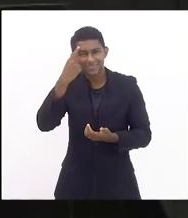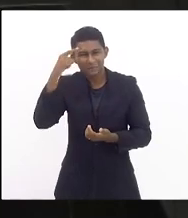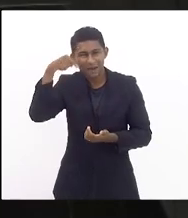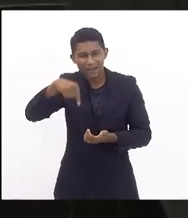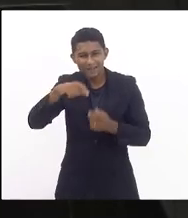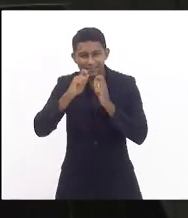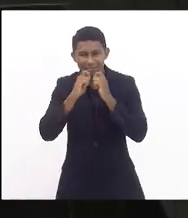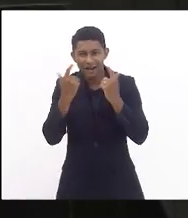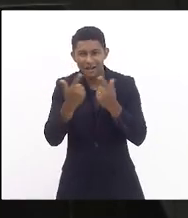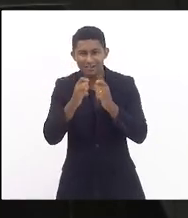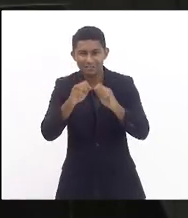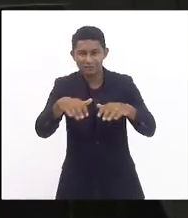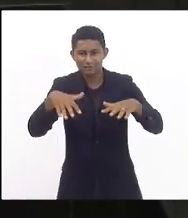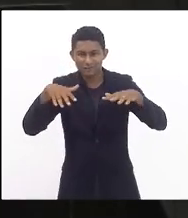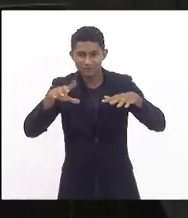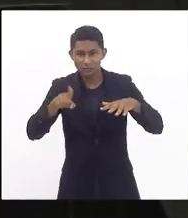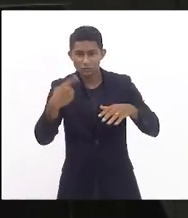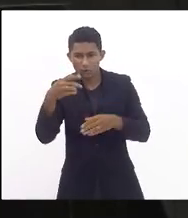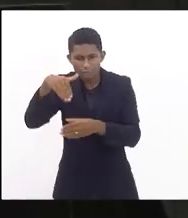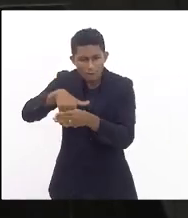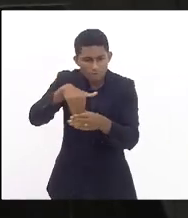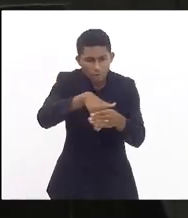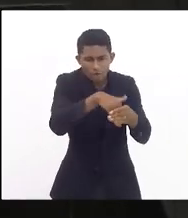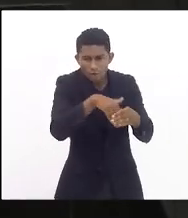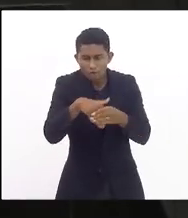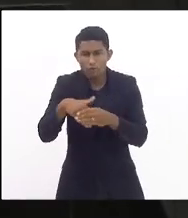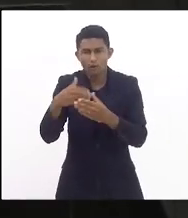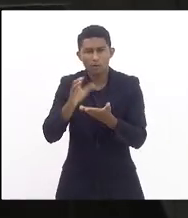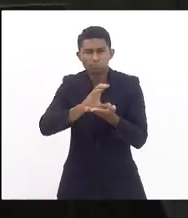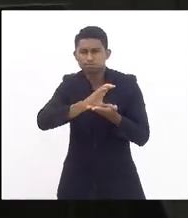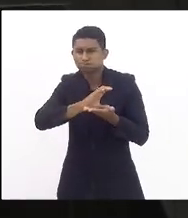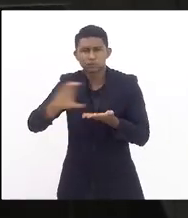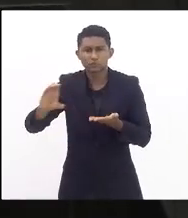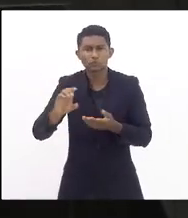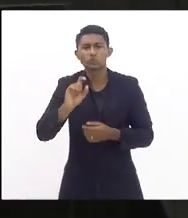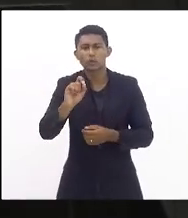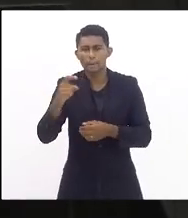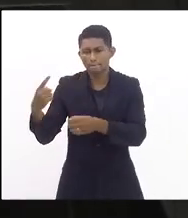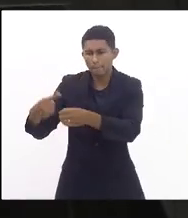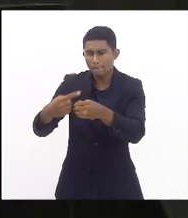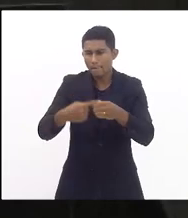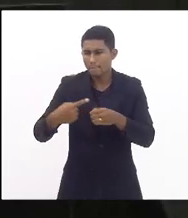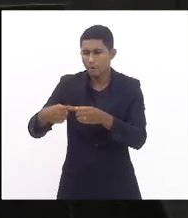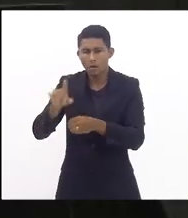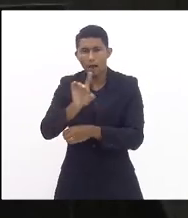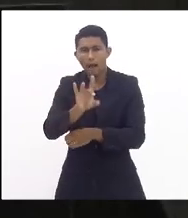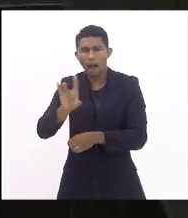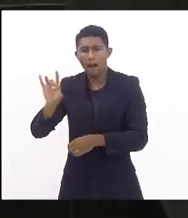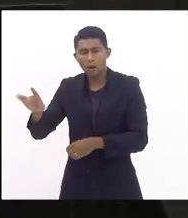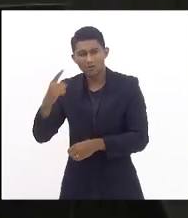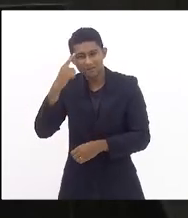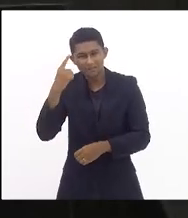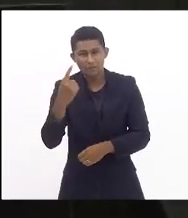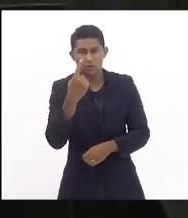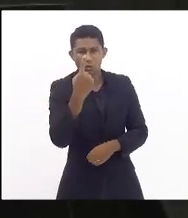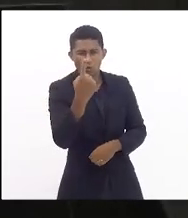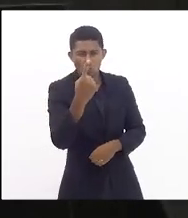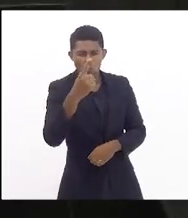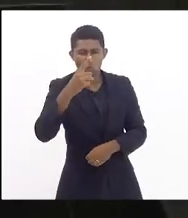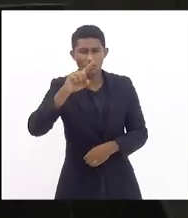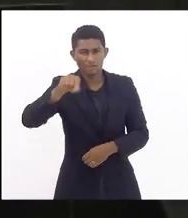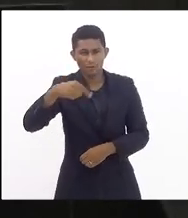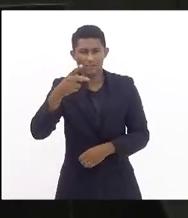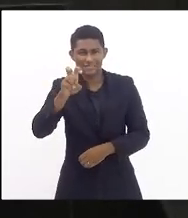plenário, 1,5 milhão para cada município. Vocês estão aqui, lembram-se disso, tem 30 dias que